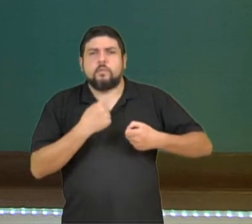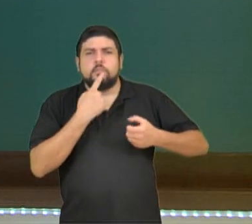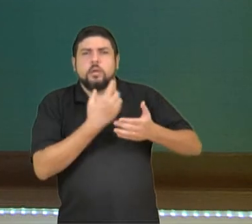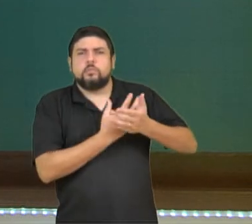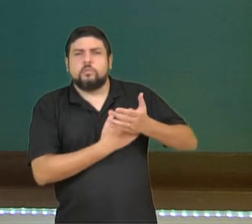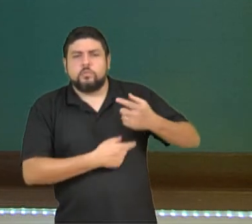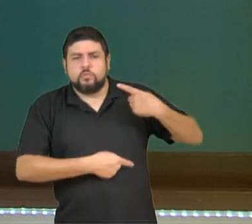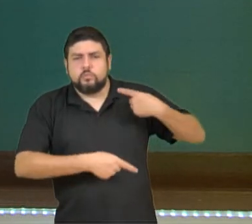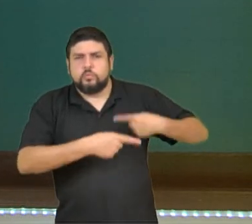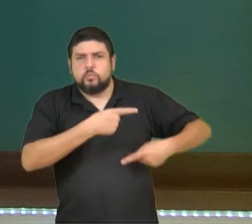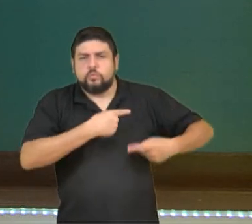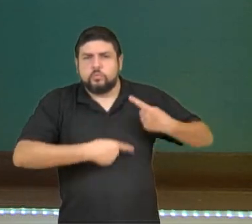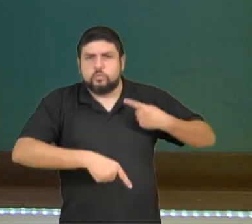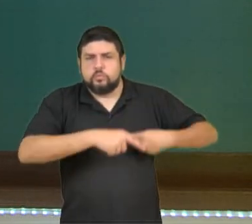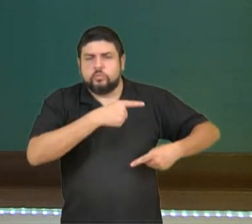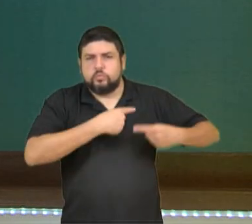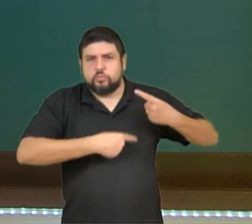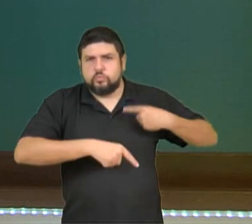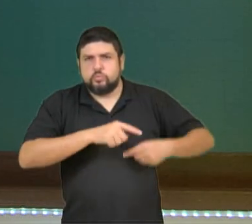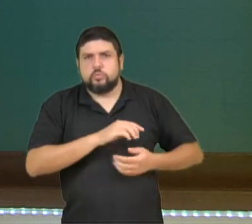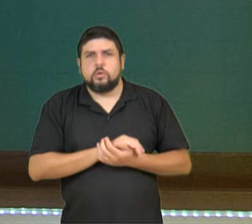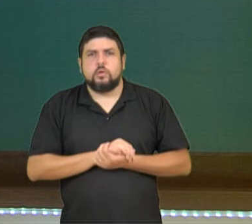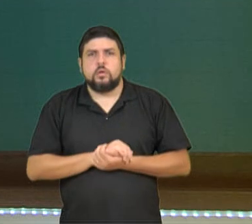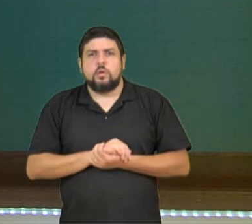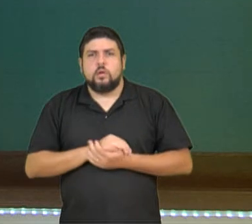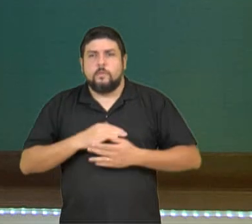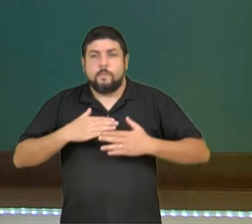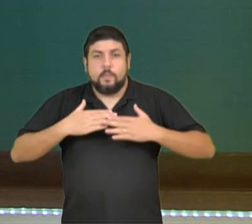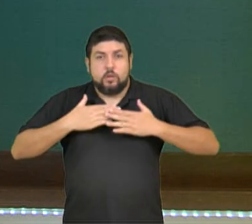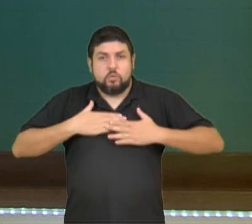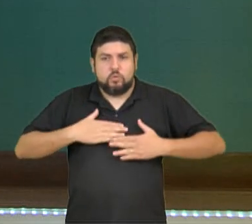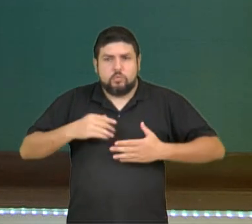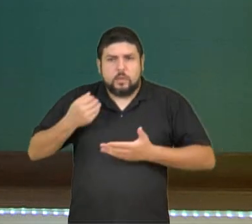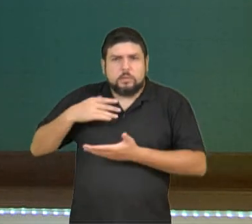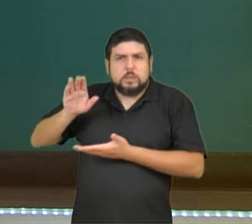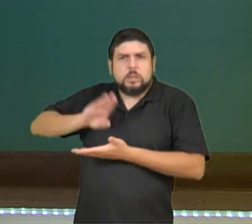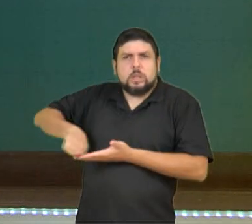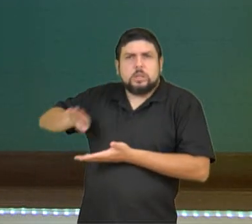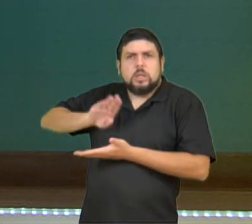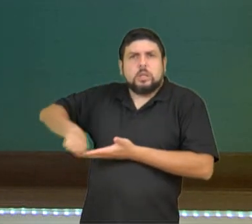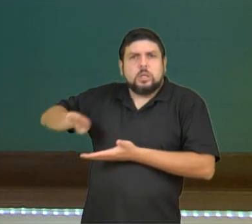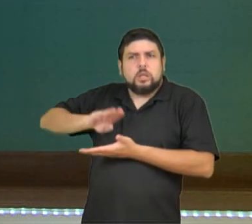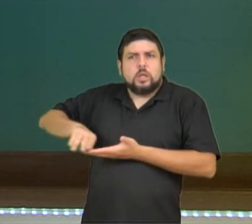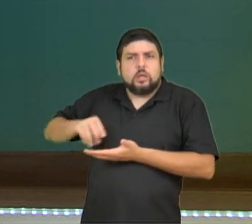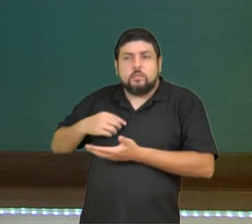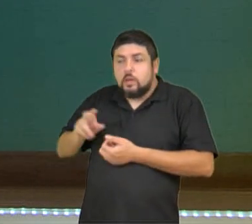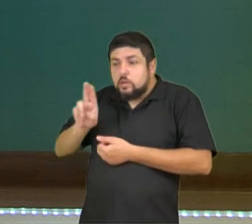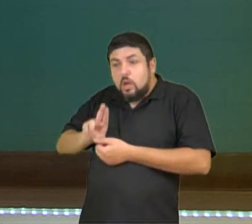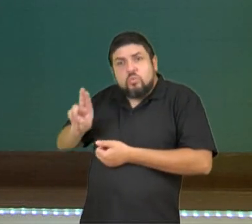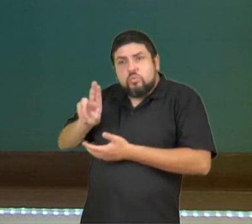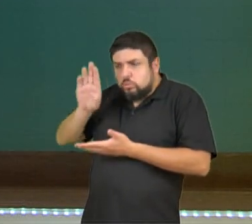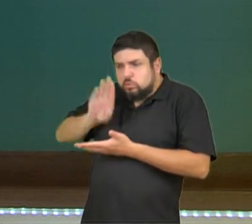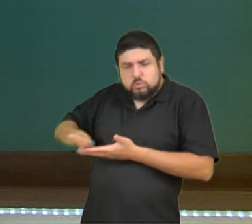vasos sanguíneos, tá? Nosso corpo não fica jogando fora, aquilo que é útil para ele.